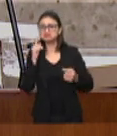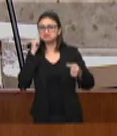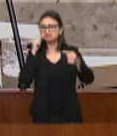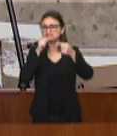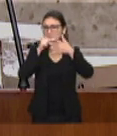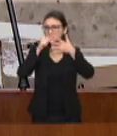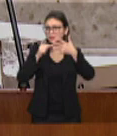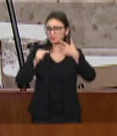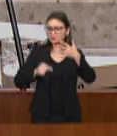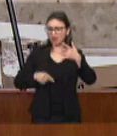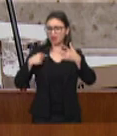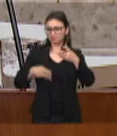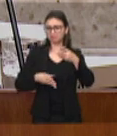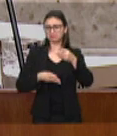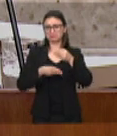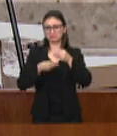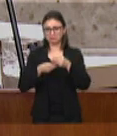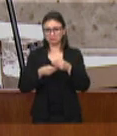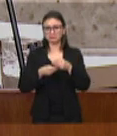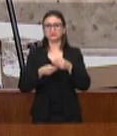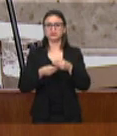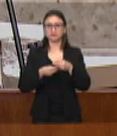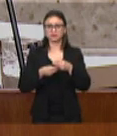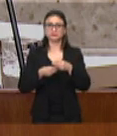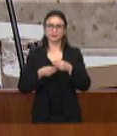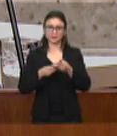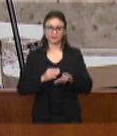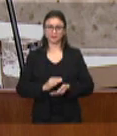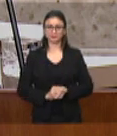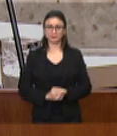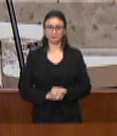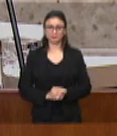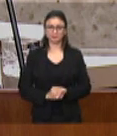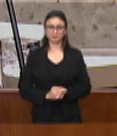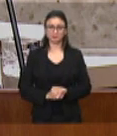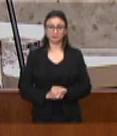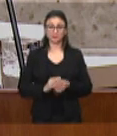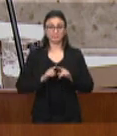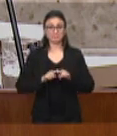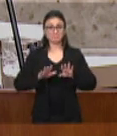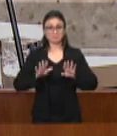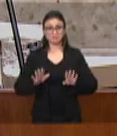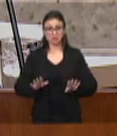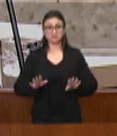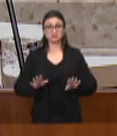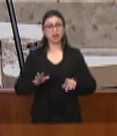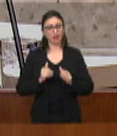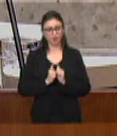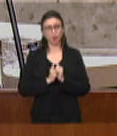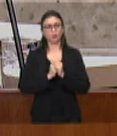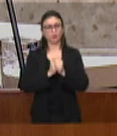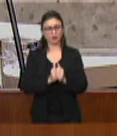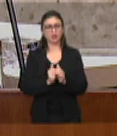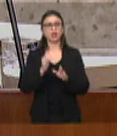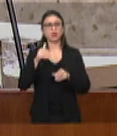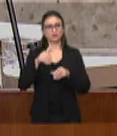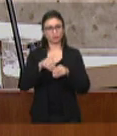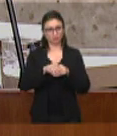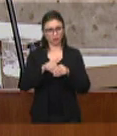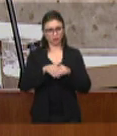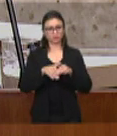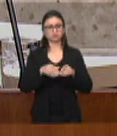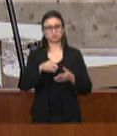alinho a tudo quanto já foi dito, mas acompanhando o voto da